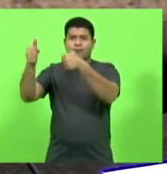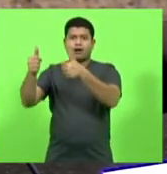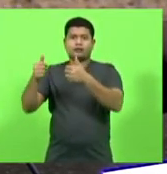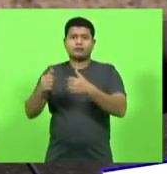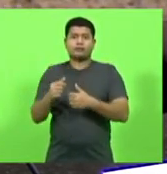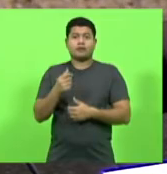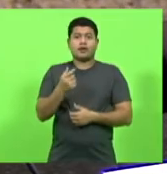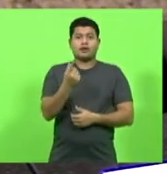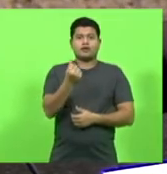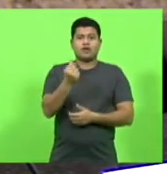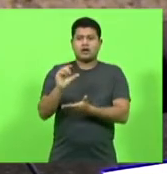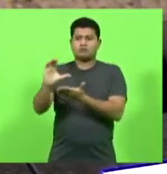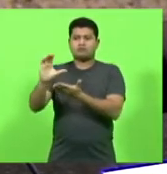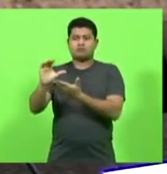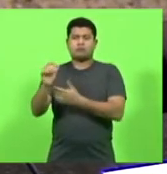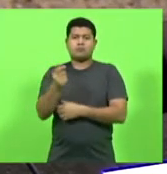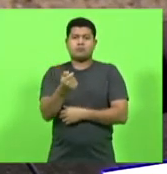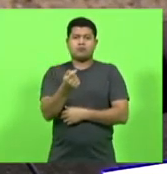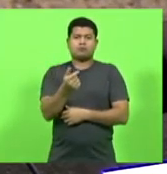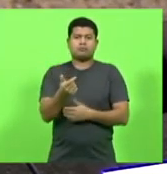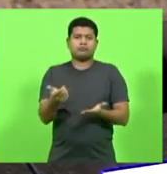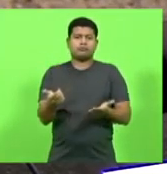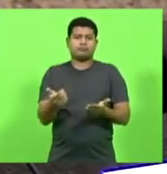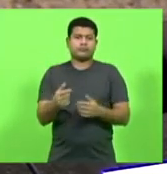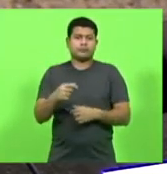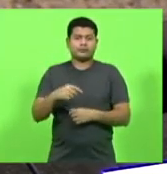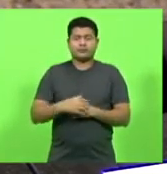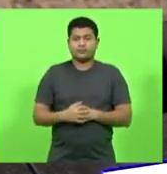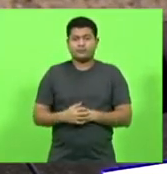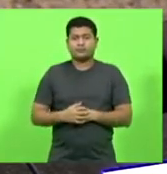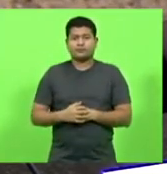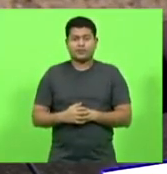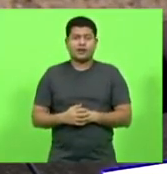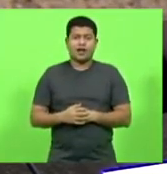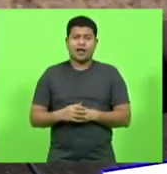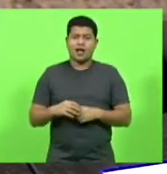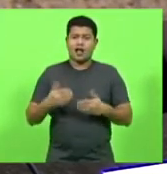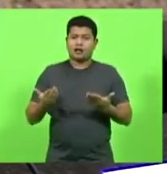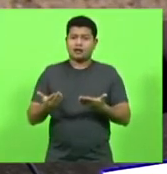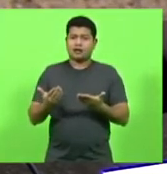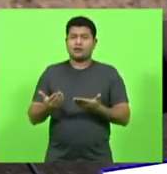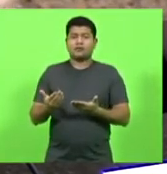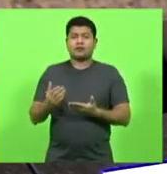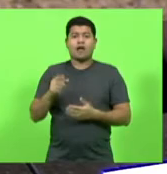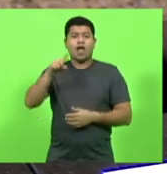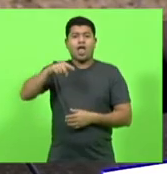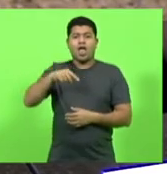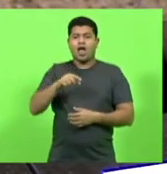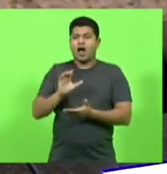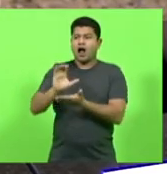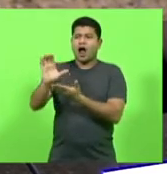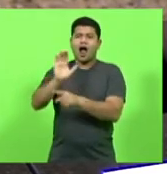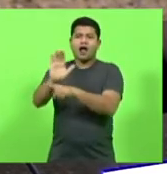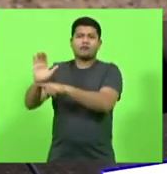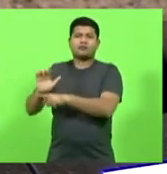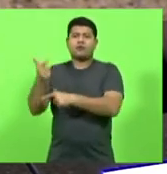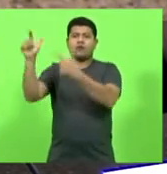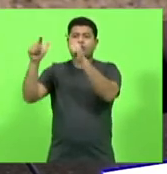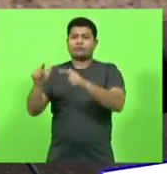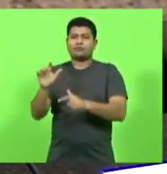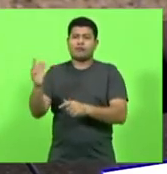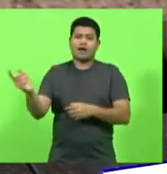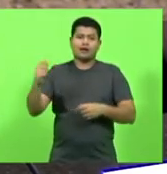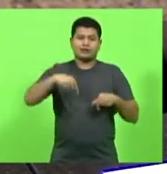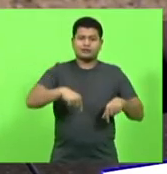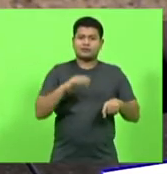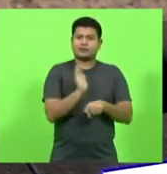pacto federativo, é esse nosso clube de benefícios muito estranho, onde o benefício é só para os outros e não para a gente. Então, eu voto pela